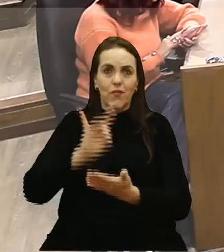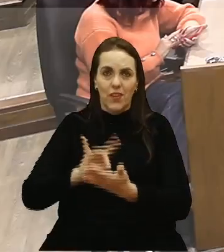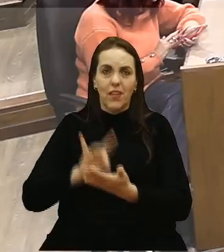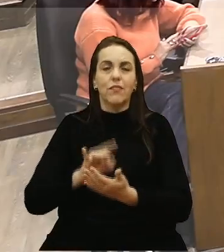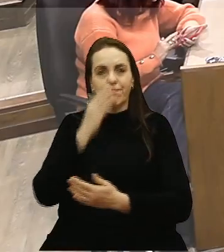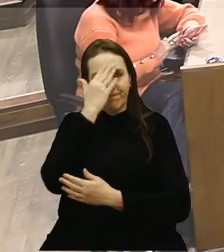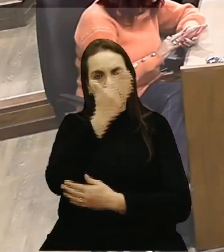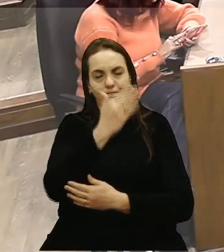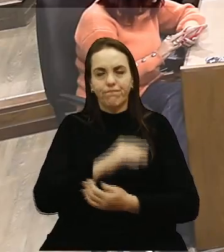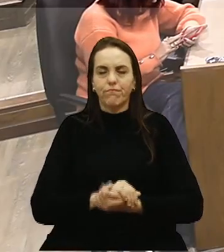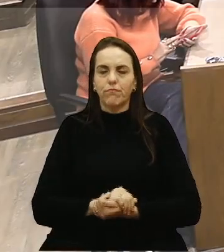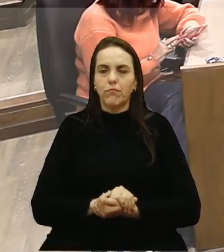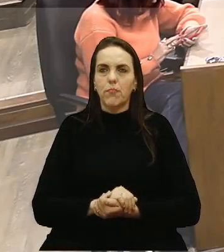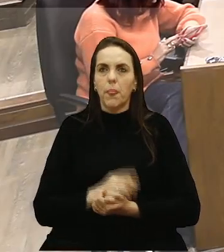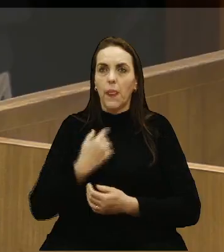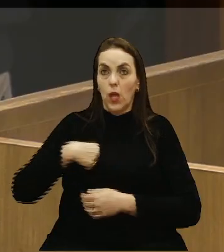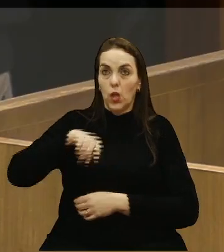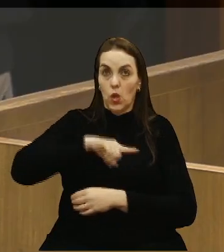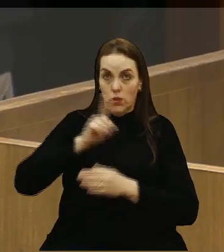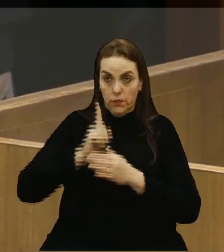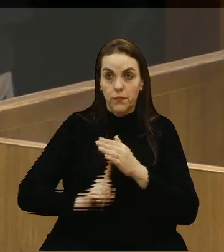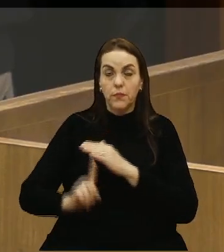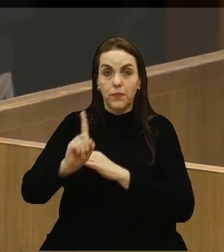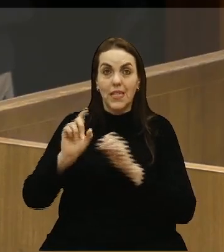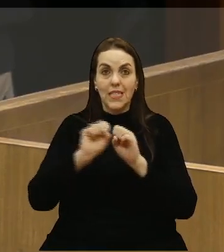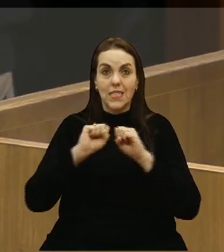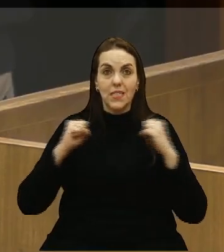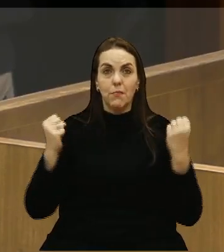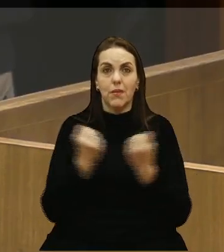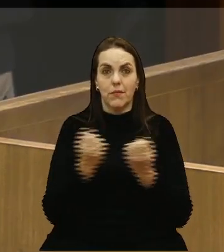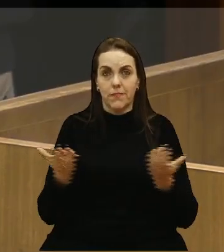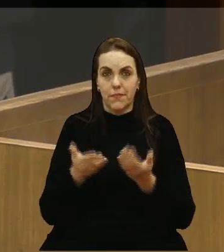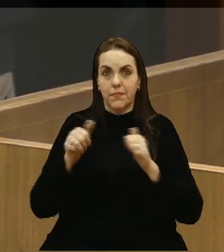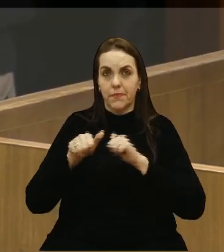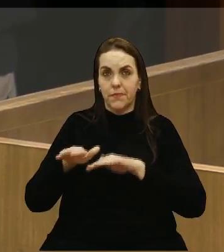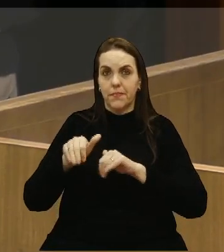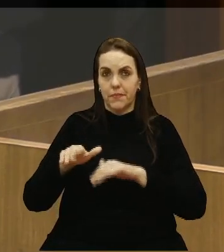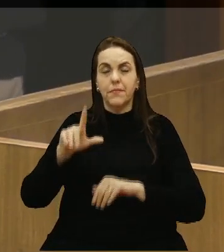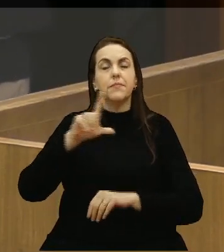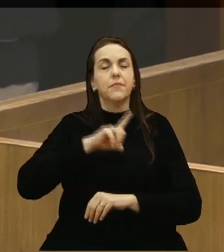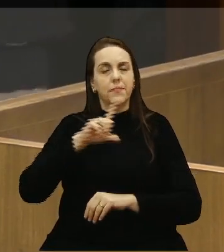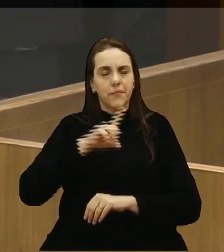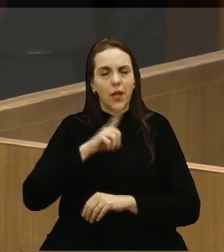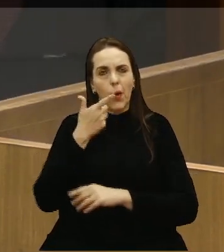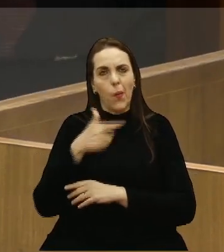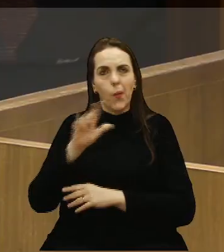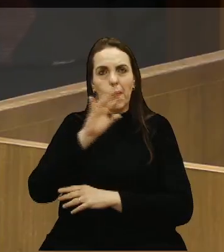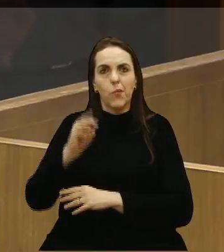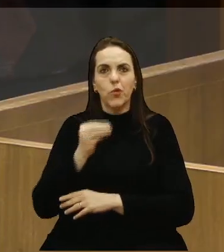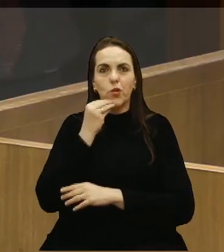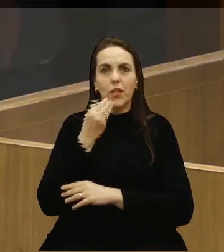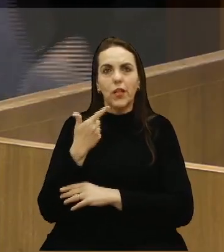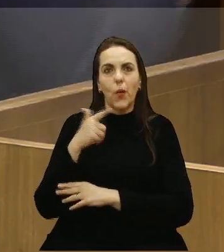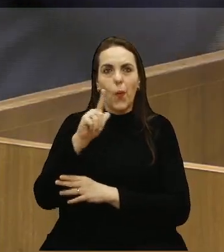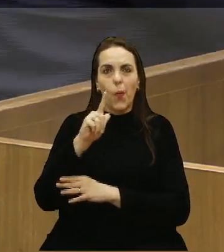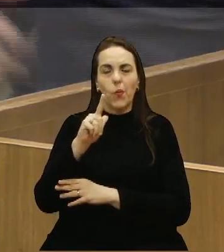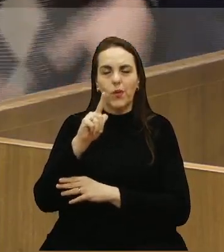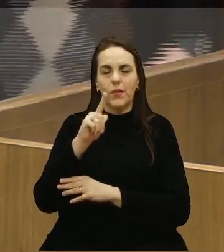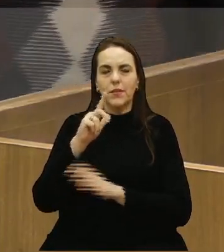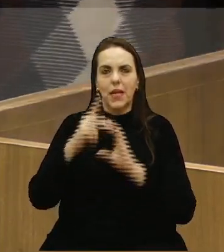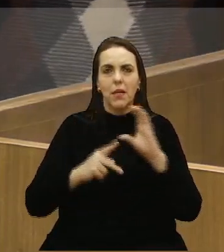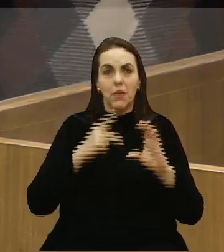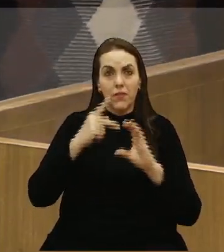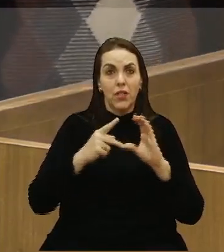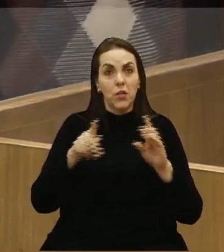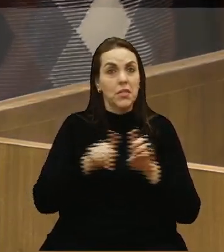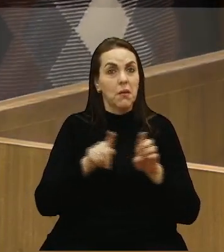nossa ida, inclusive com esse seminário que nós teremos agora em setembro, nós temos a oportunidade de ir em outras casas que também